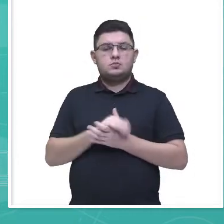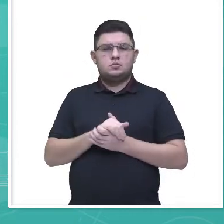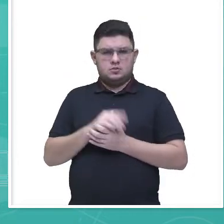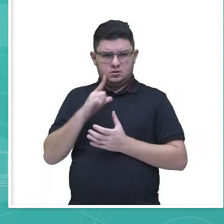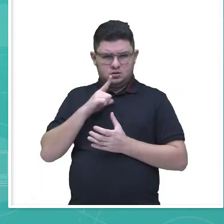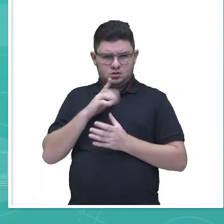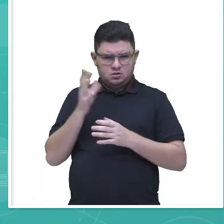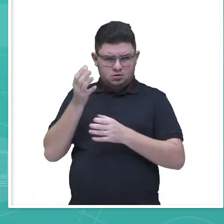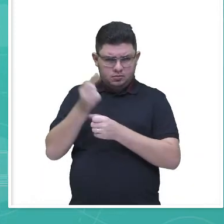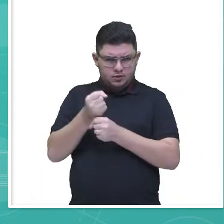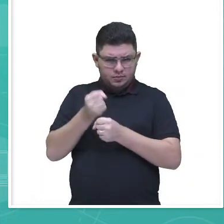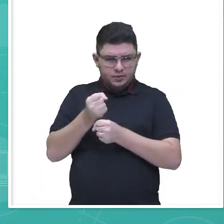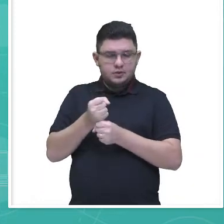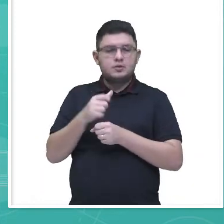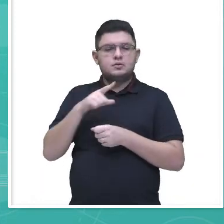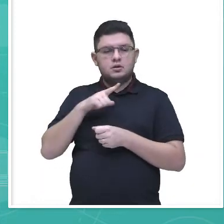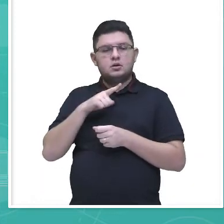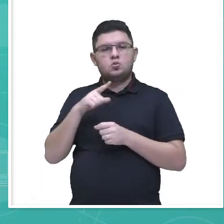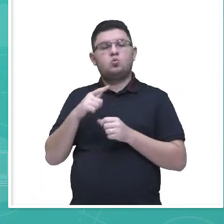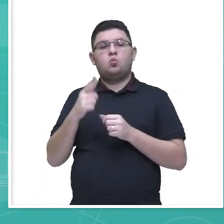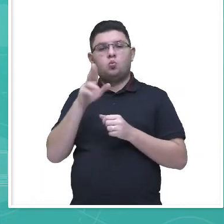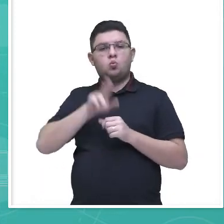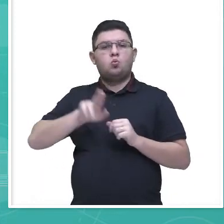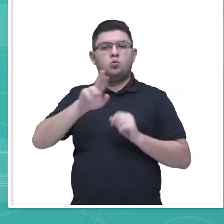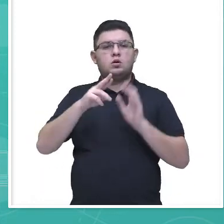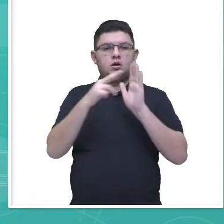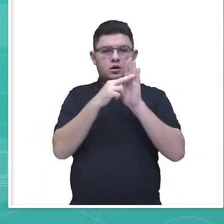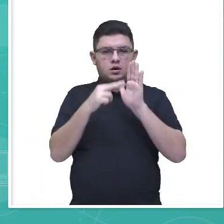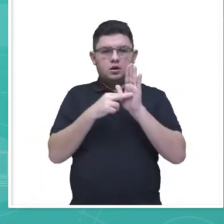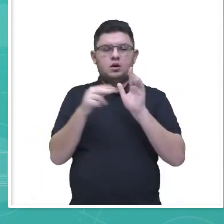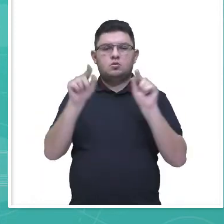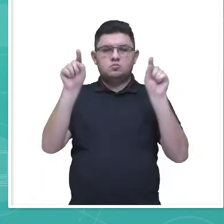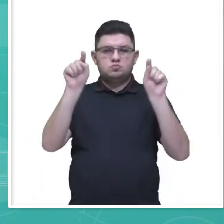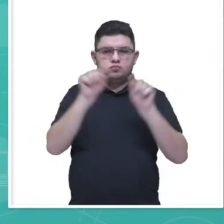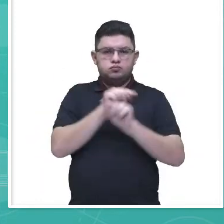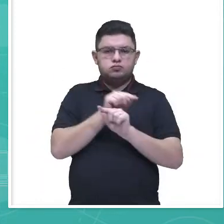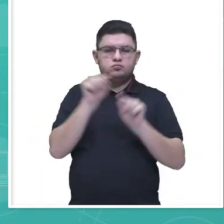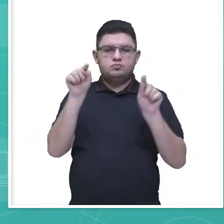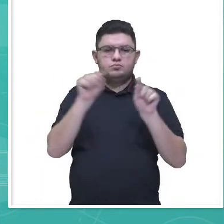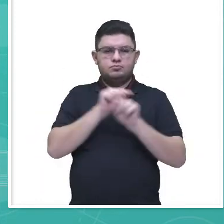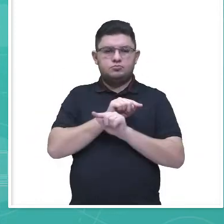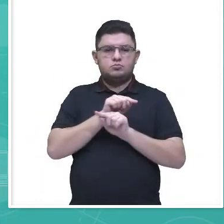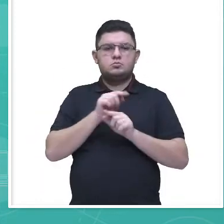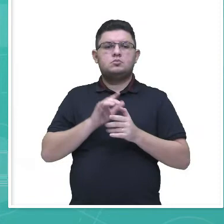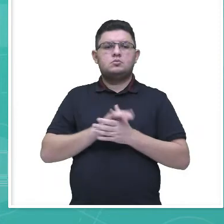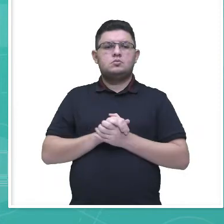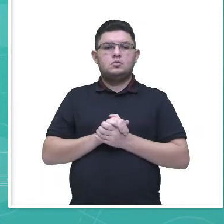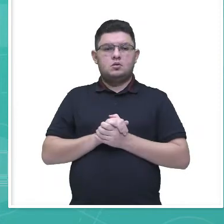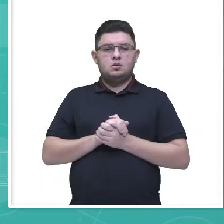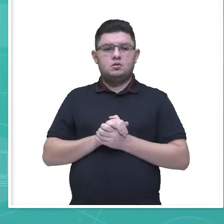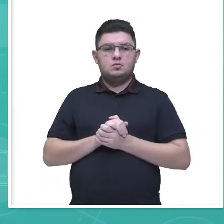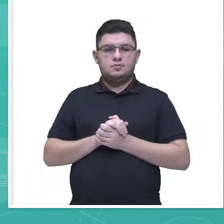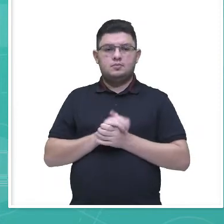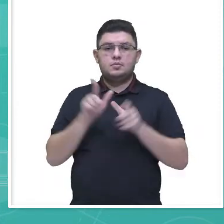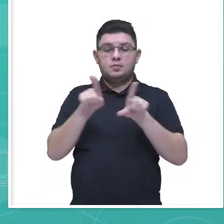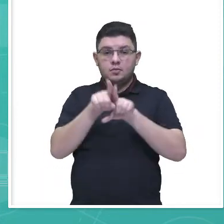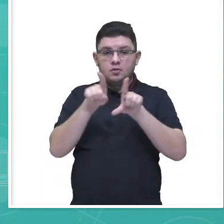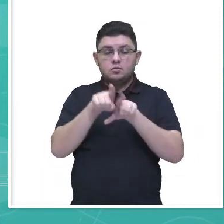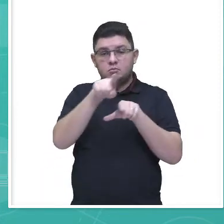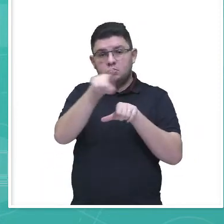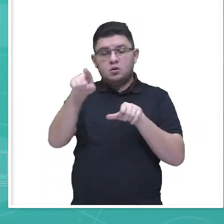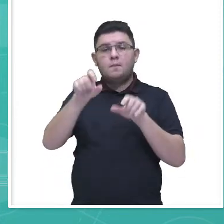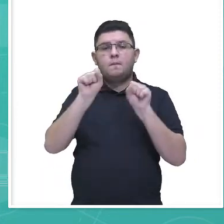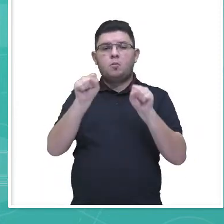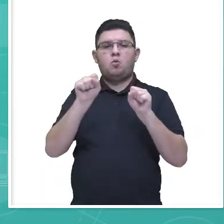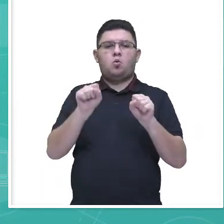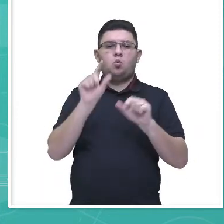nossa regra de 3 para a gente encontrar ali o x, né, que é o quanto a gente quer saber. Mas você também pode pegar uma régua, né,